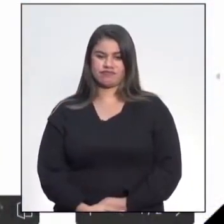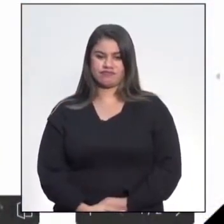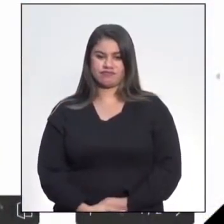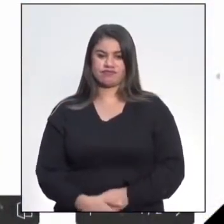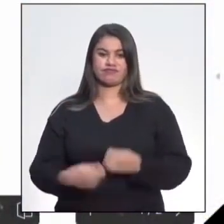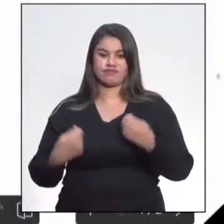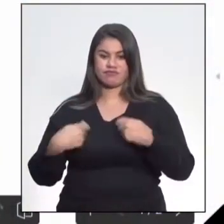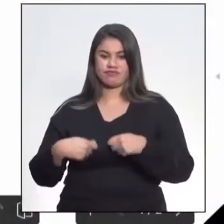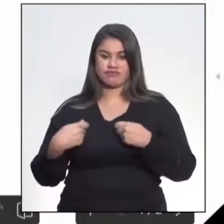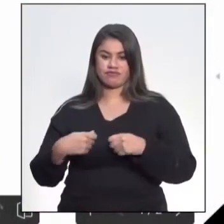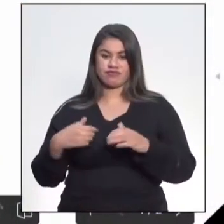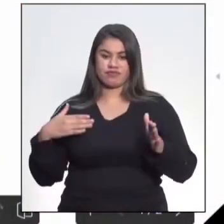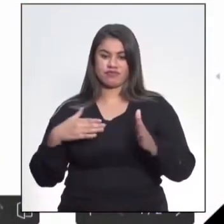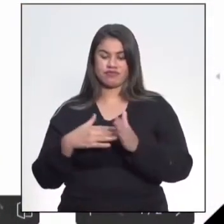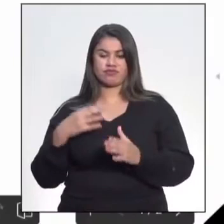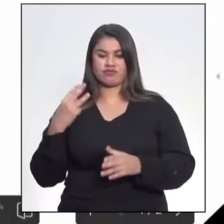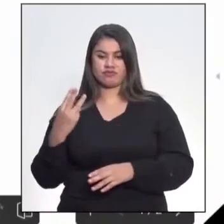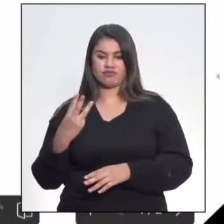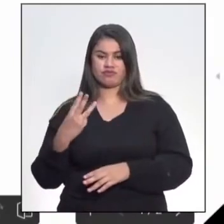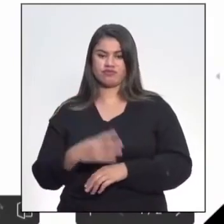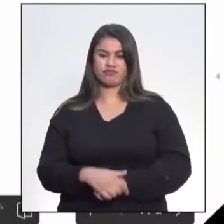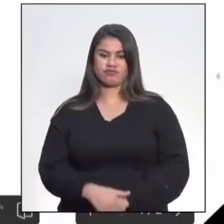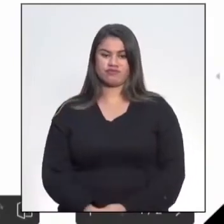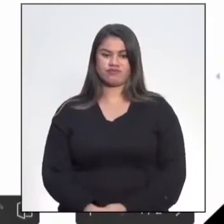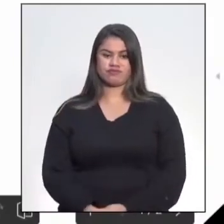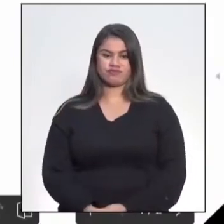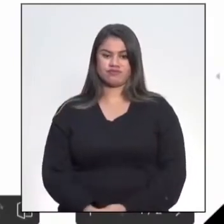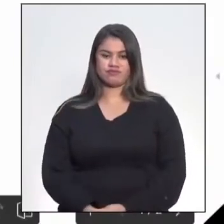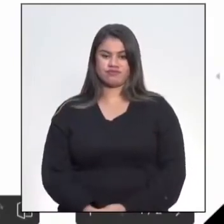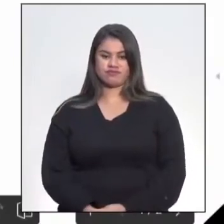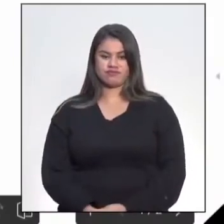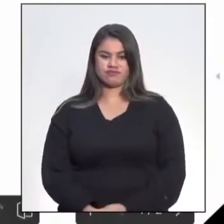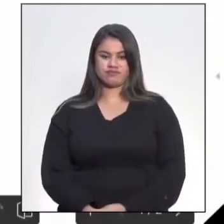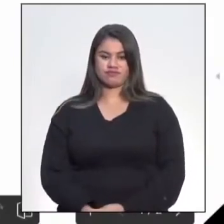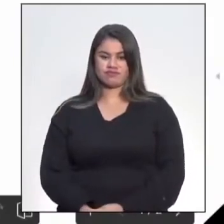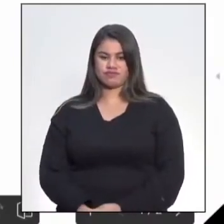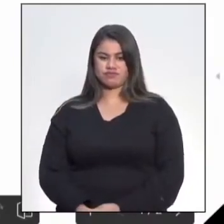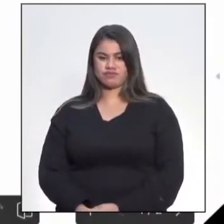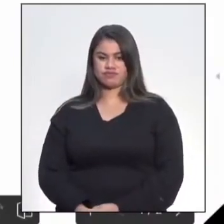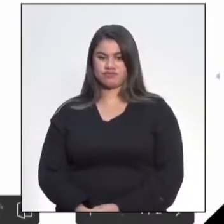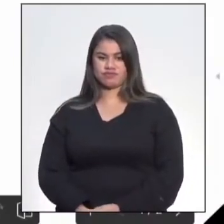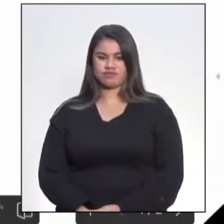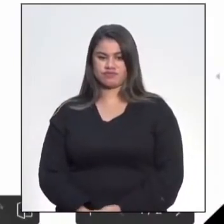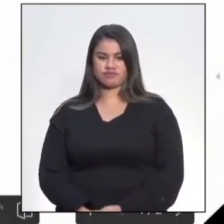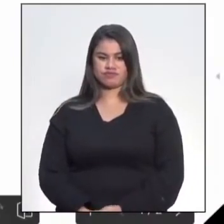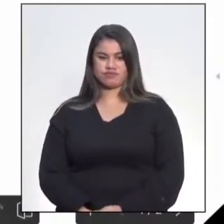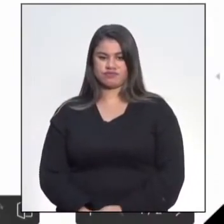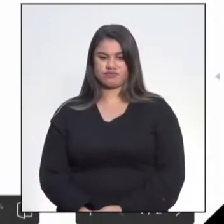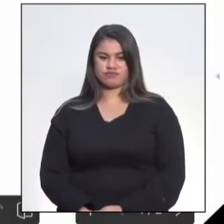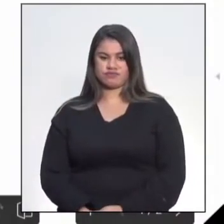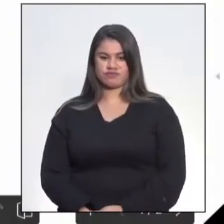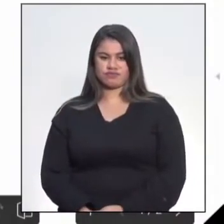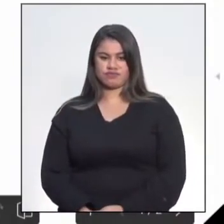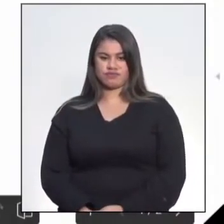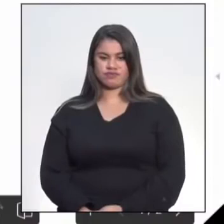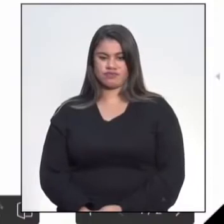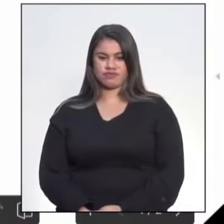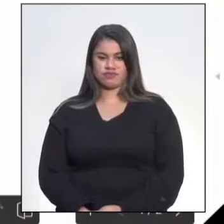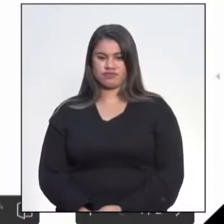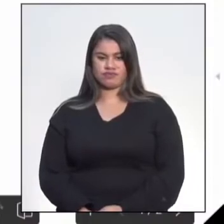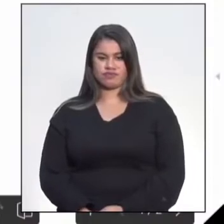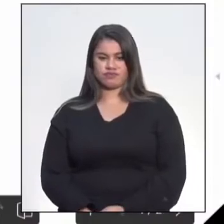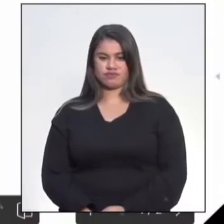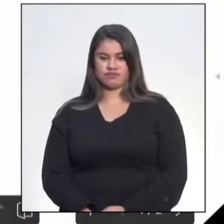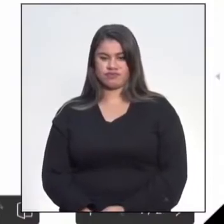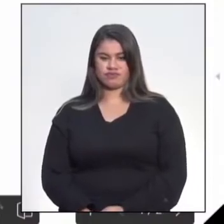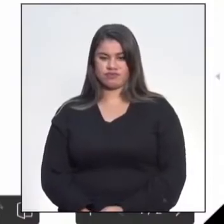no X até o 3, então eu marco aqui, ó. Vou marcar pequenininho. 1, e lá, o 2 nunca sai. Vai sair